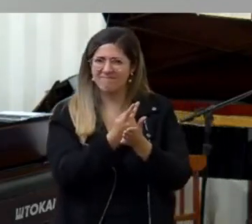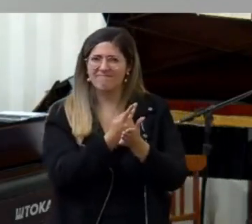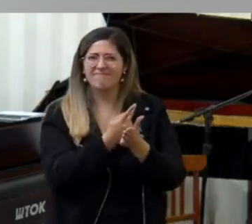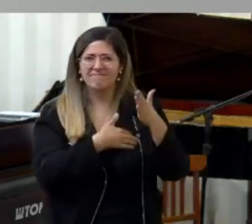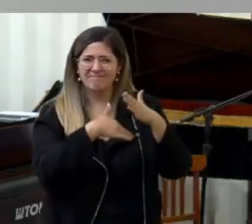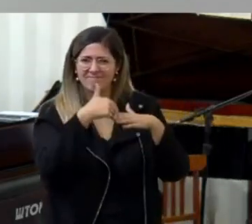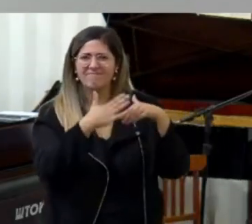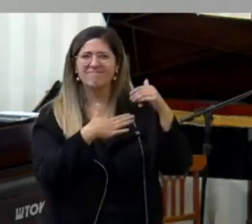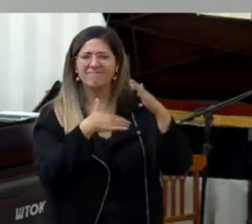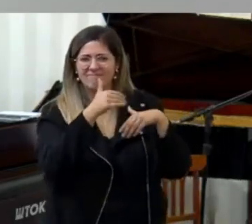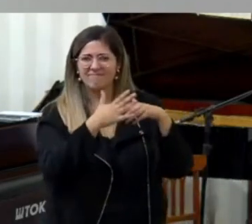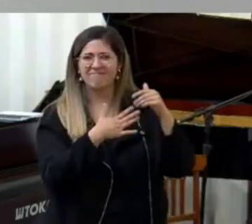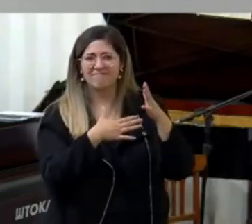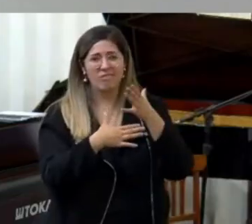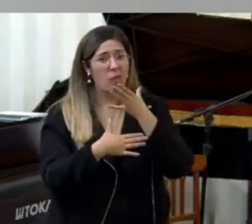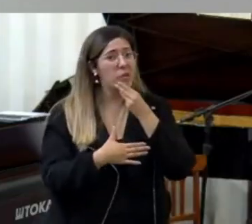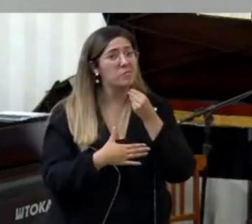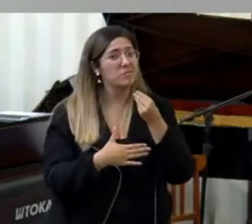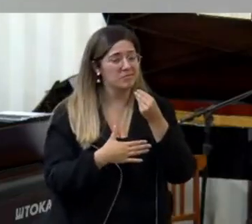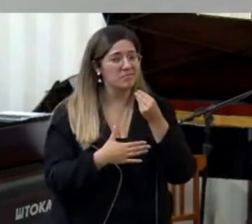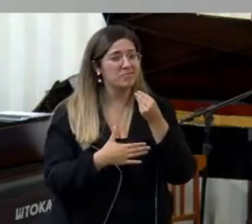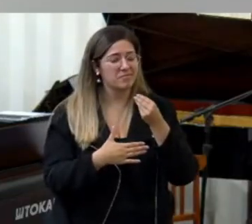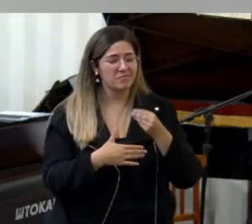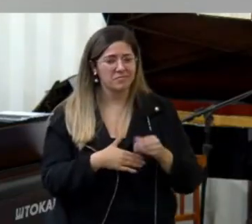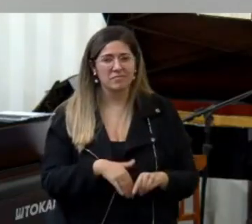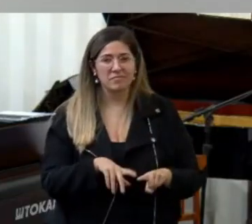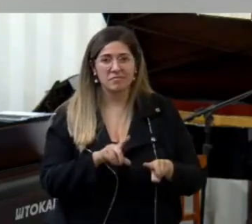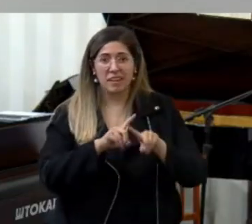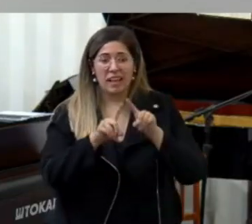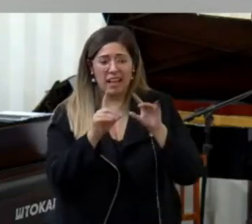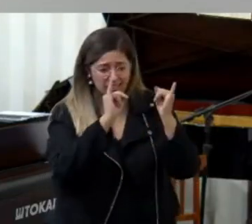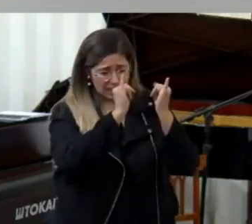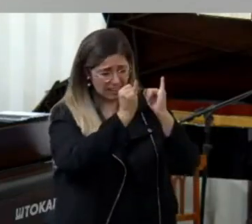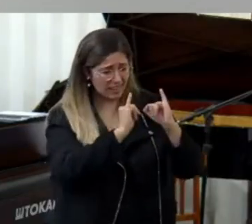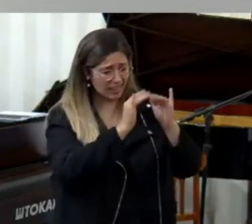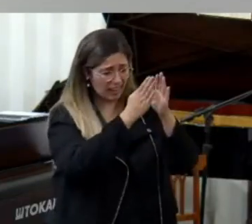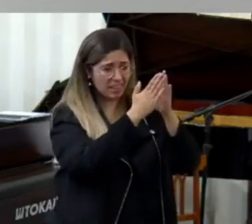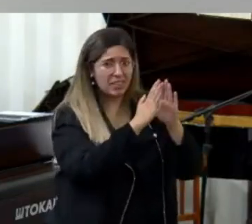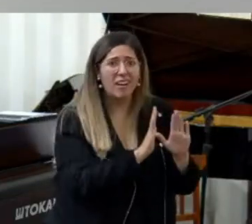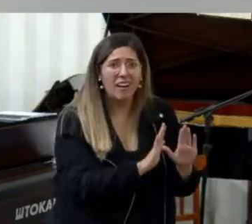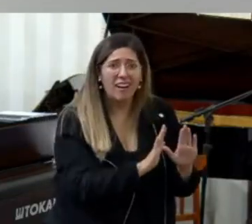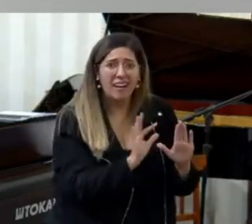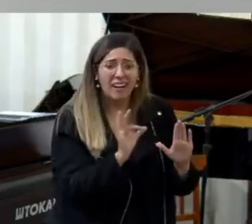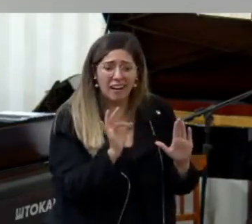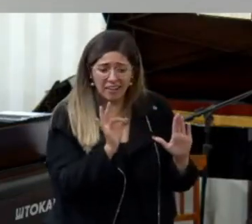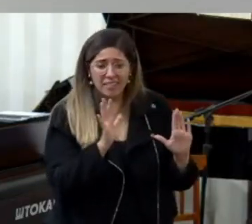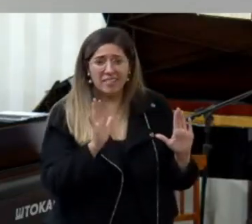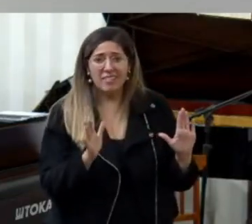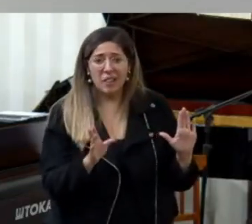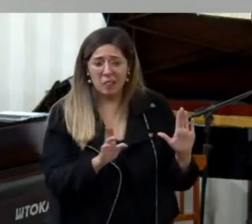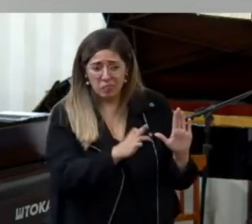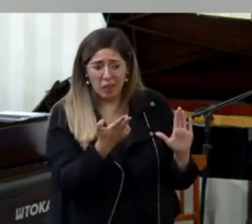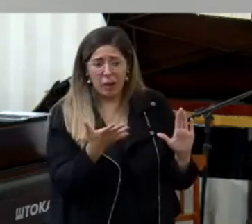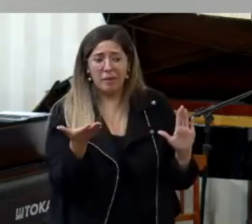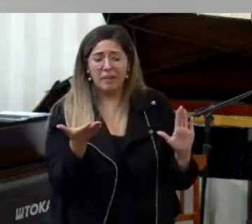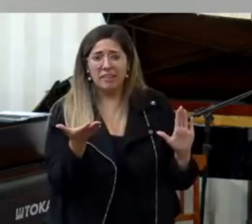constroem. E então eles falam com uma naturalidade que chamam até pelos